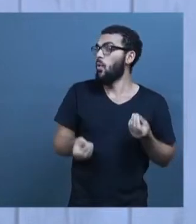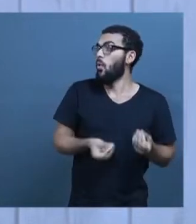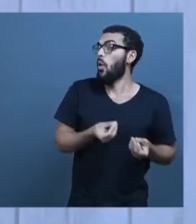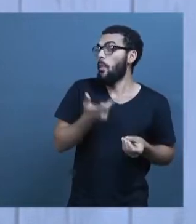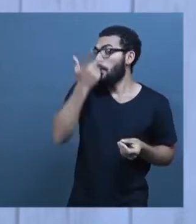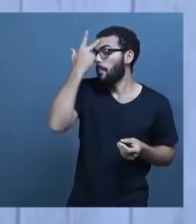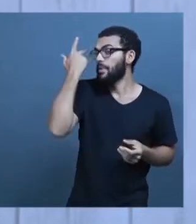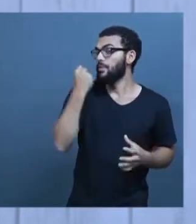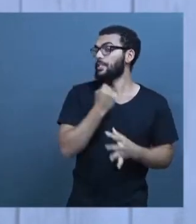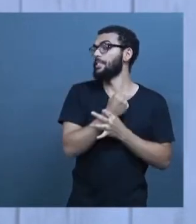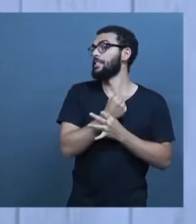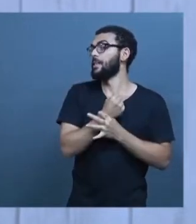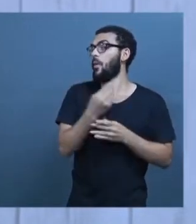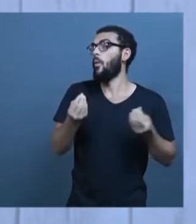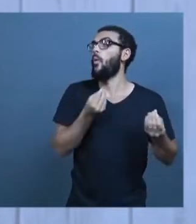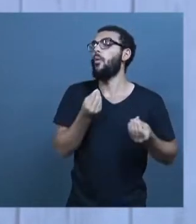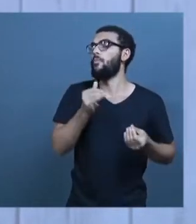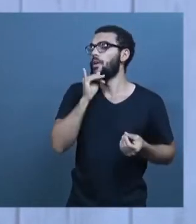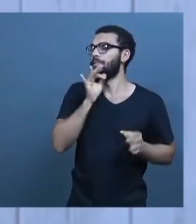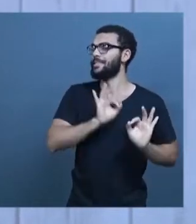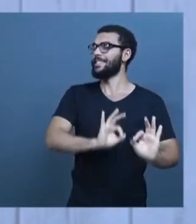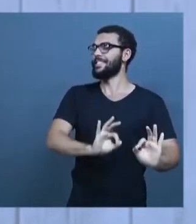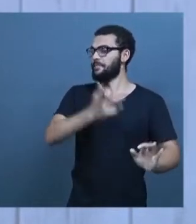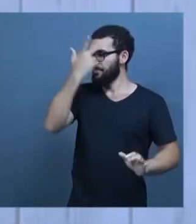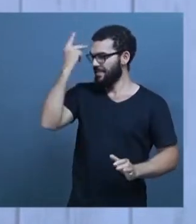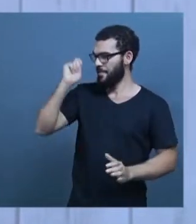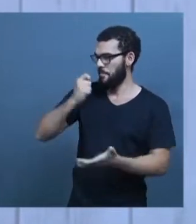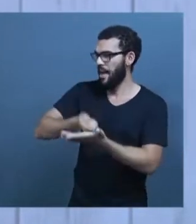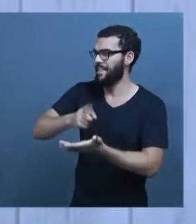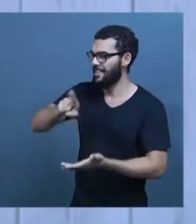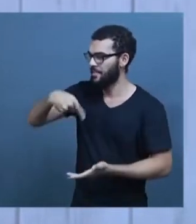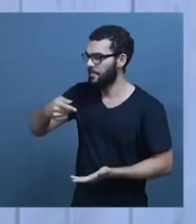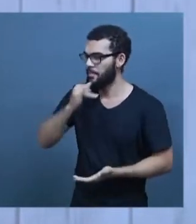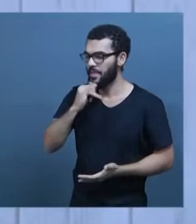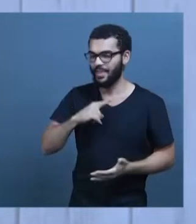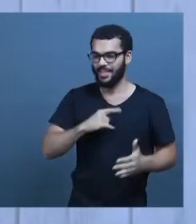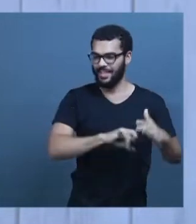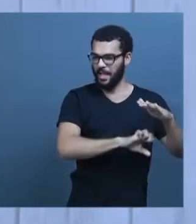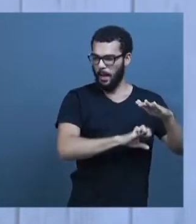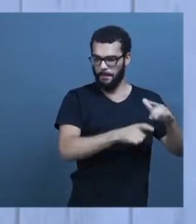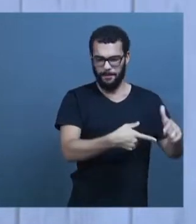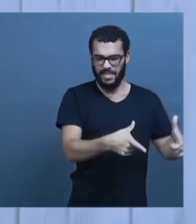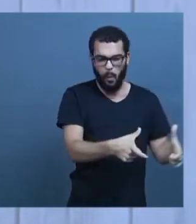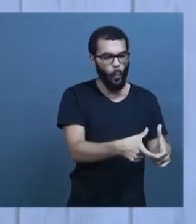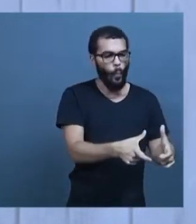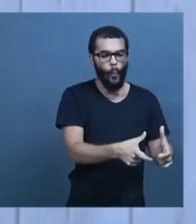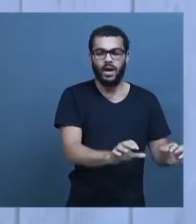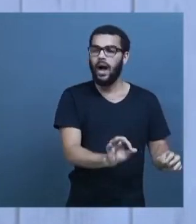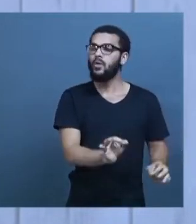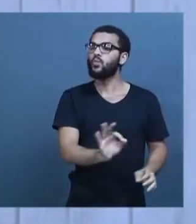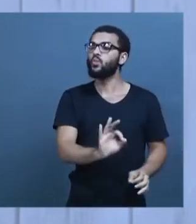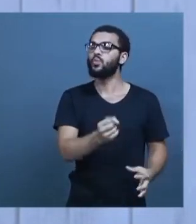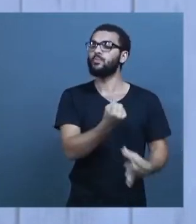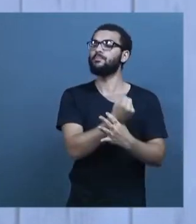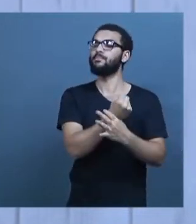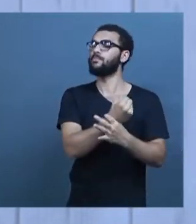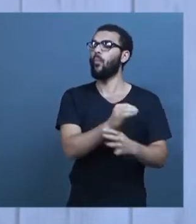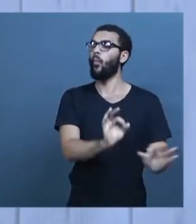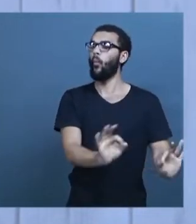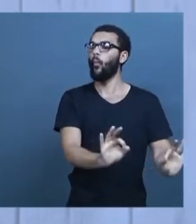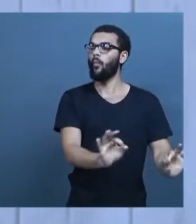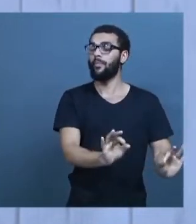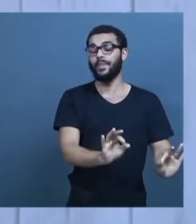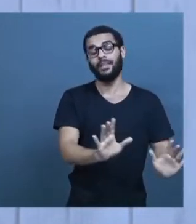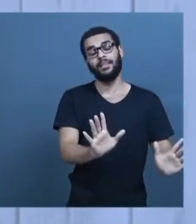pode ofertar. No caso, se uma empresa é pequena, de repente não tem nenhum tipo de garantia a ser ofertada, isso